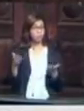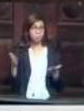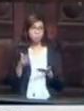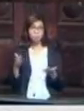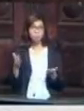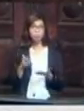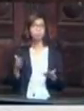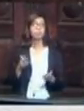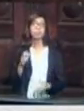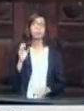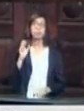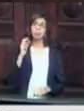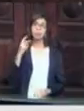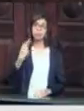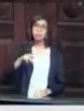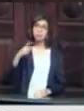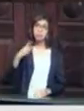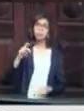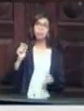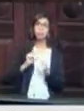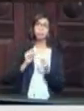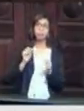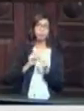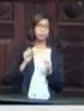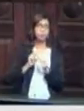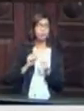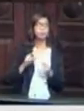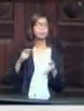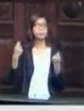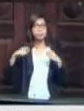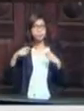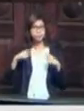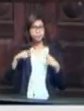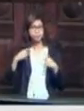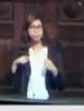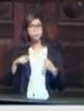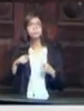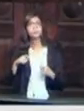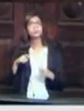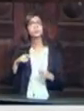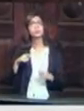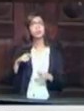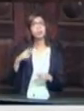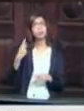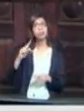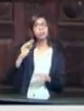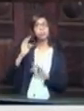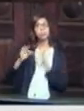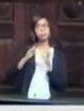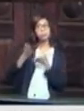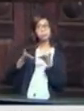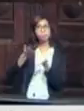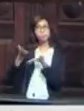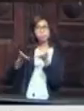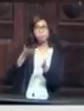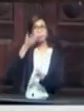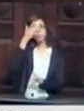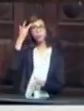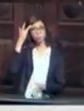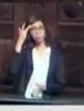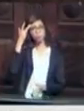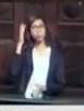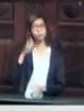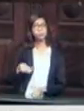fosse edificado o número de habitações necessários e suficientes exatamente para o acolhimento dessas